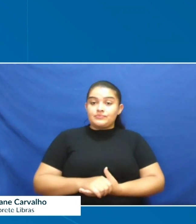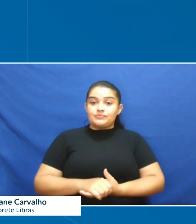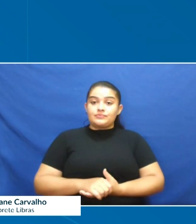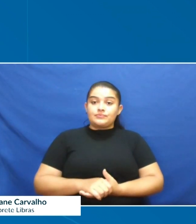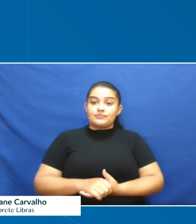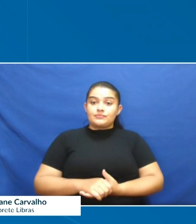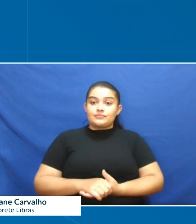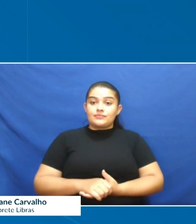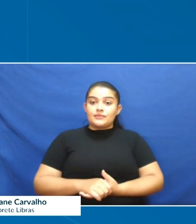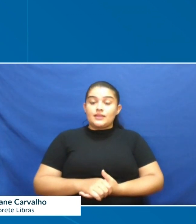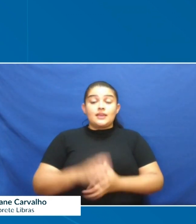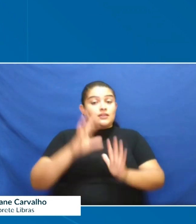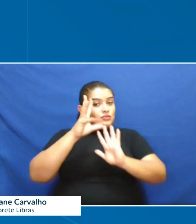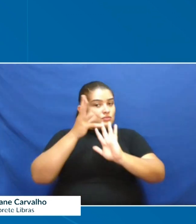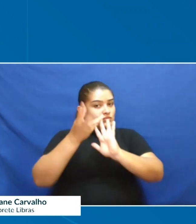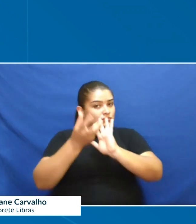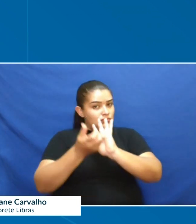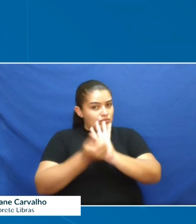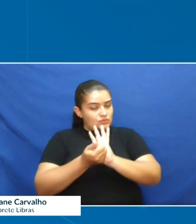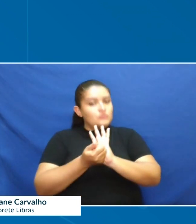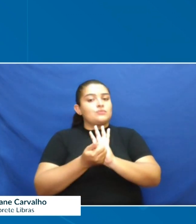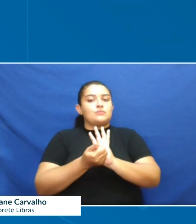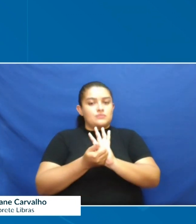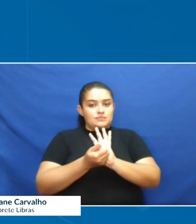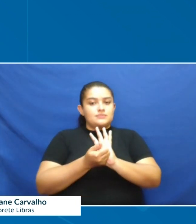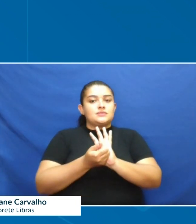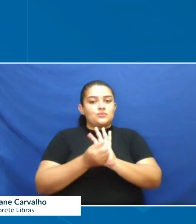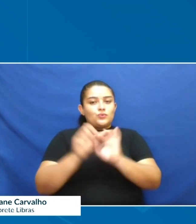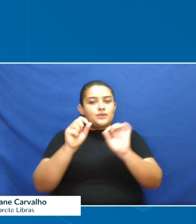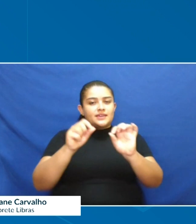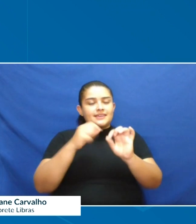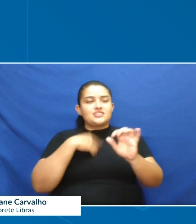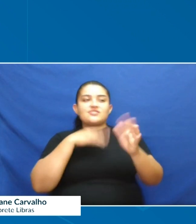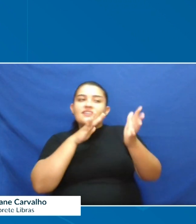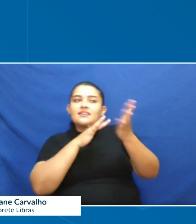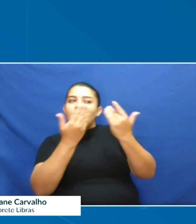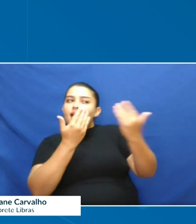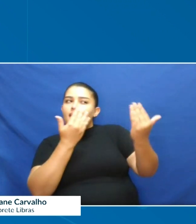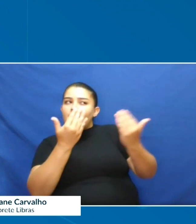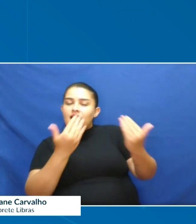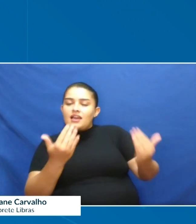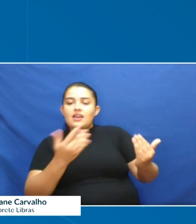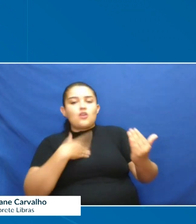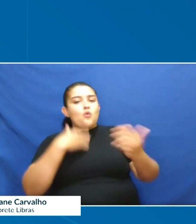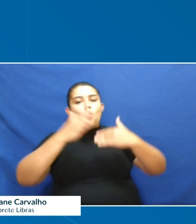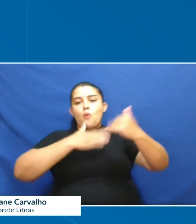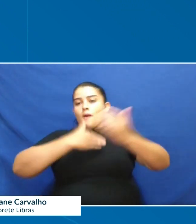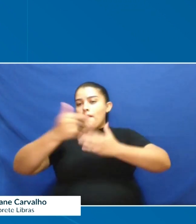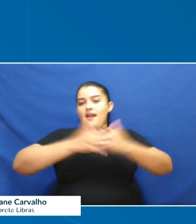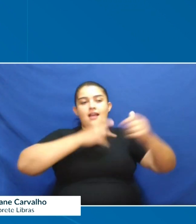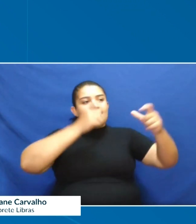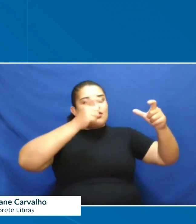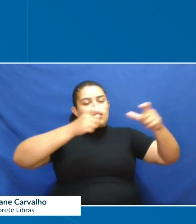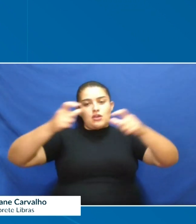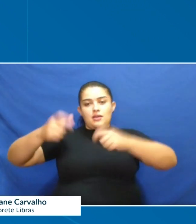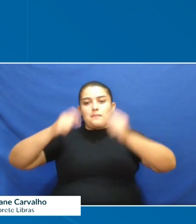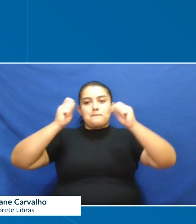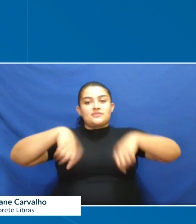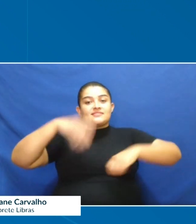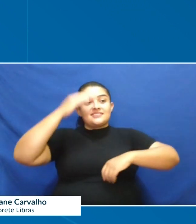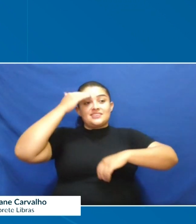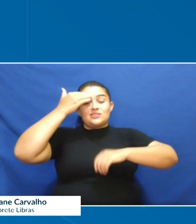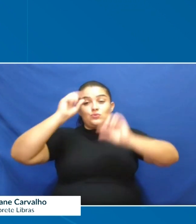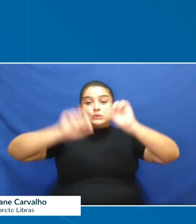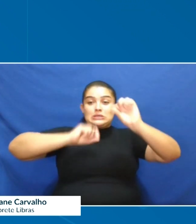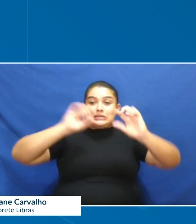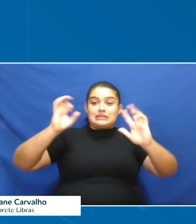um software que é o FlexSim, que é um software de simulação, e aí, em qualquer lugar, você pode entender o que está acontecendo